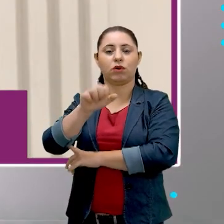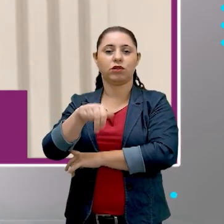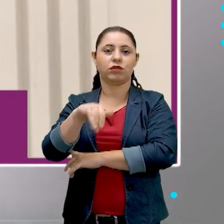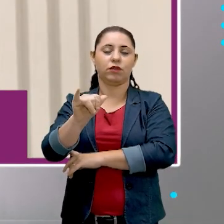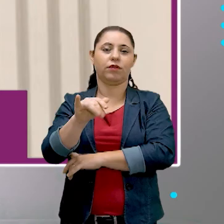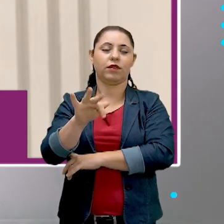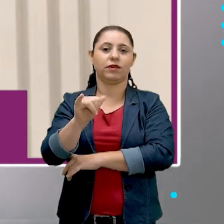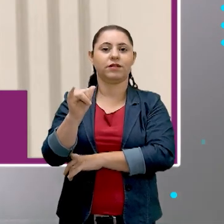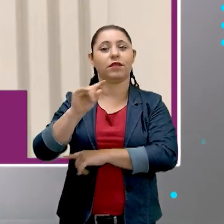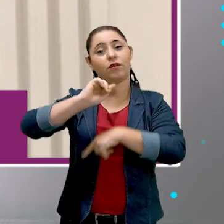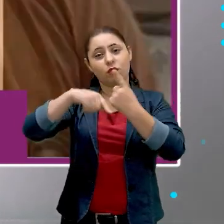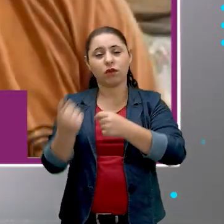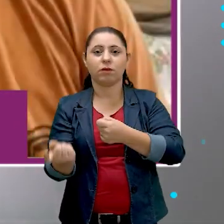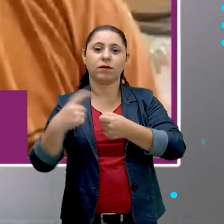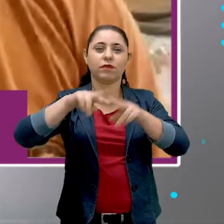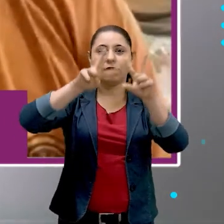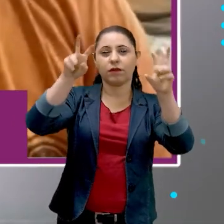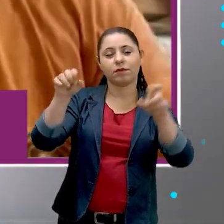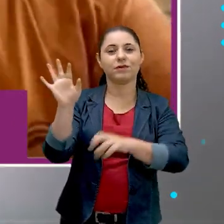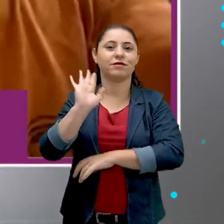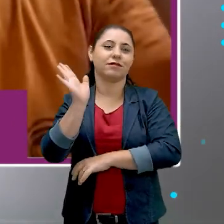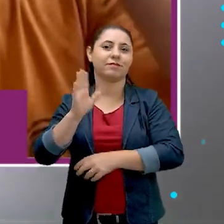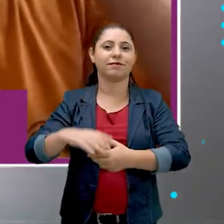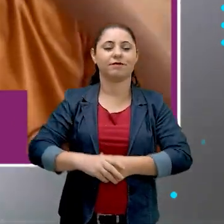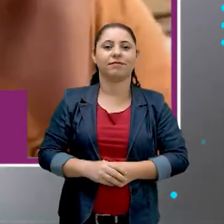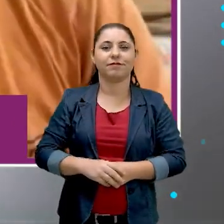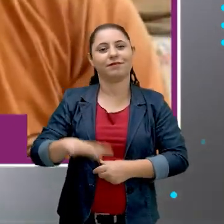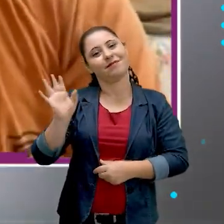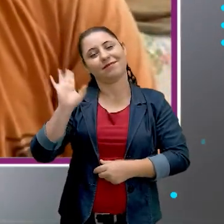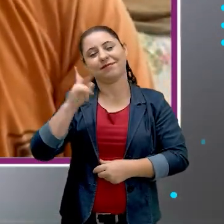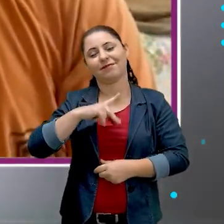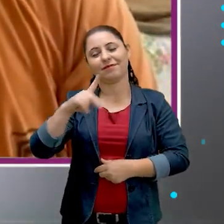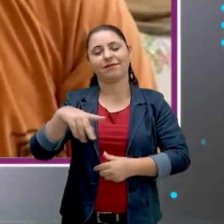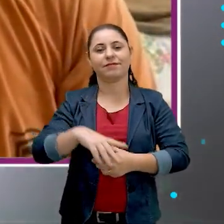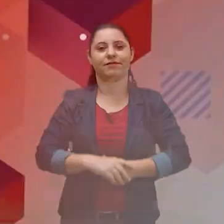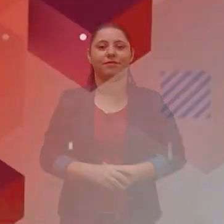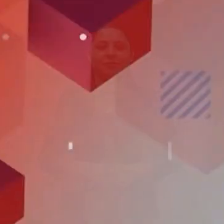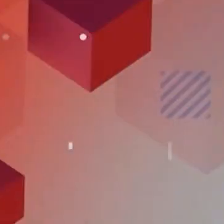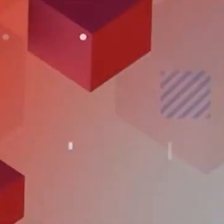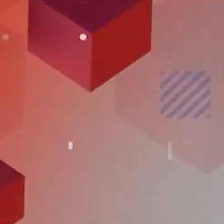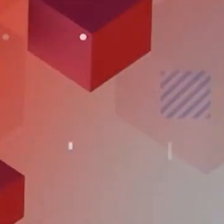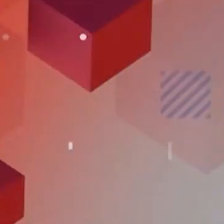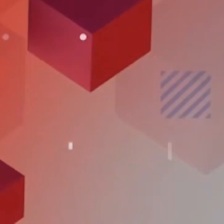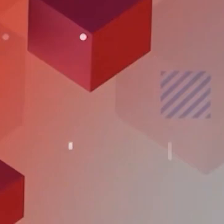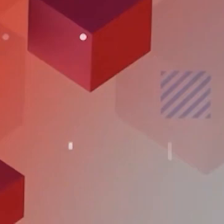Voltamos numa próxima oportunidade com um novo tema. Até mais. Tchau, tchau. Tchau, tchau, professor.